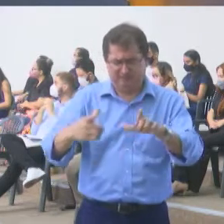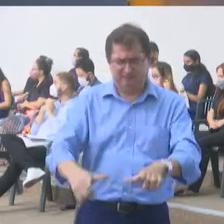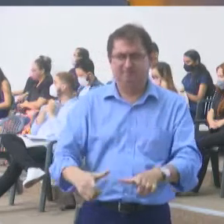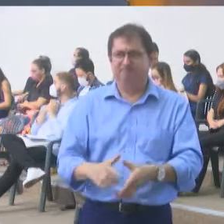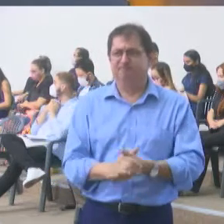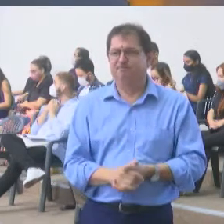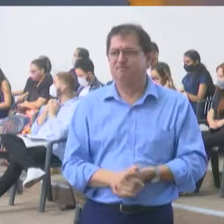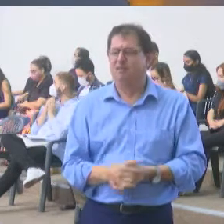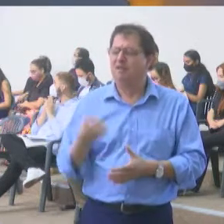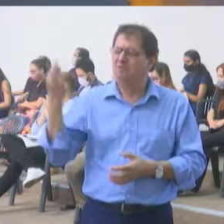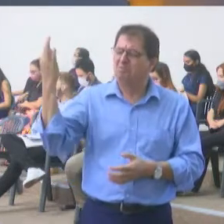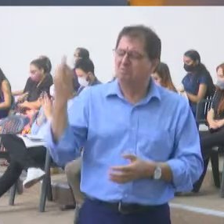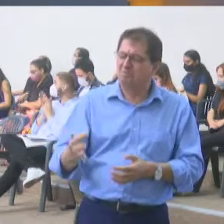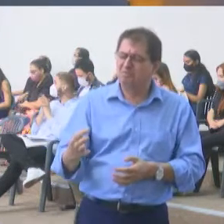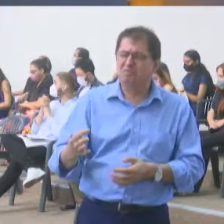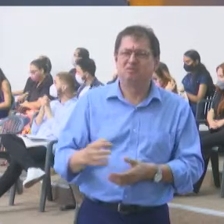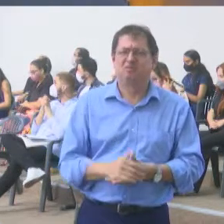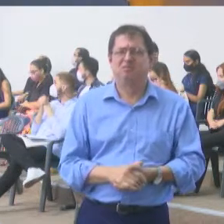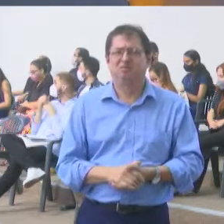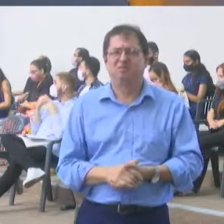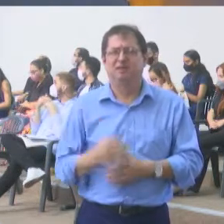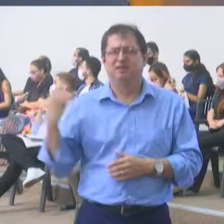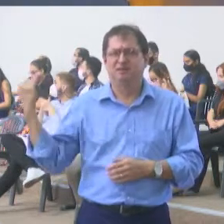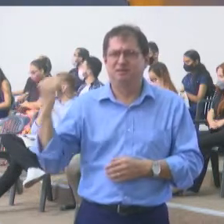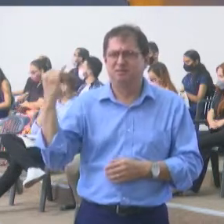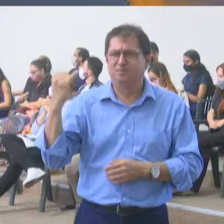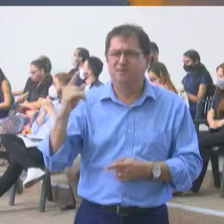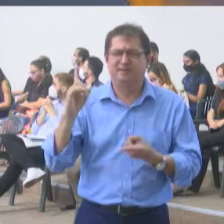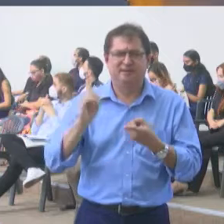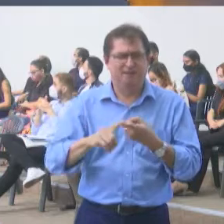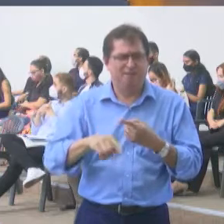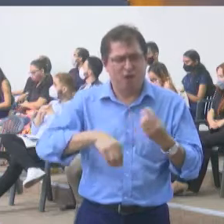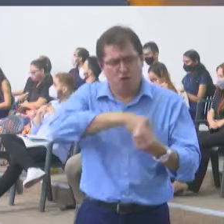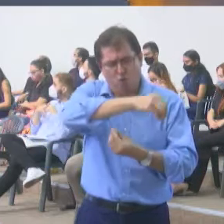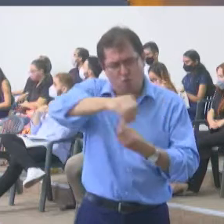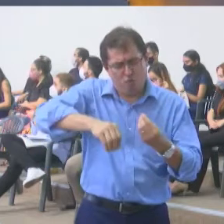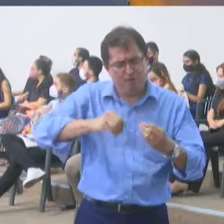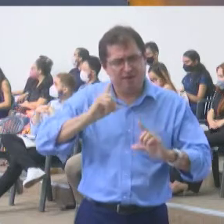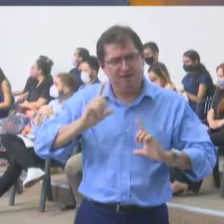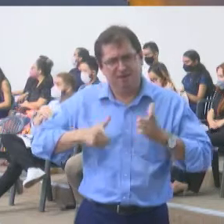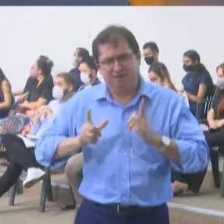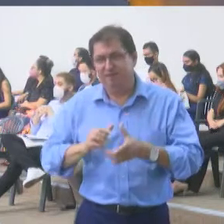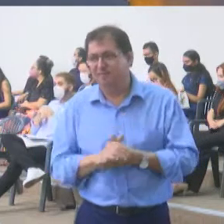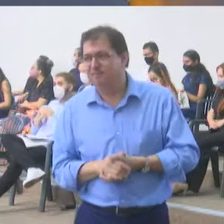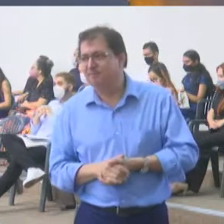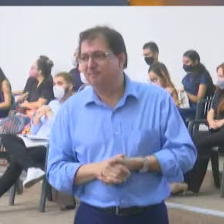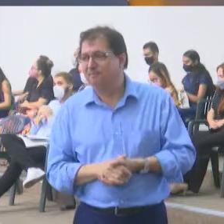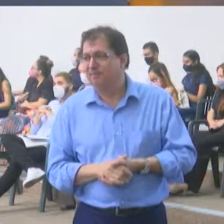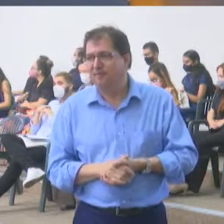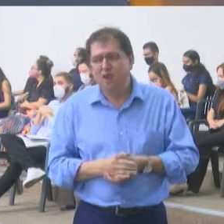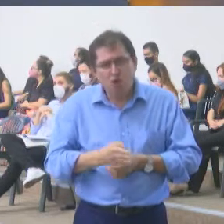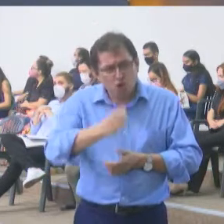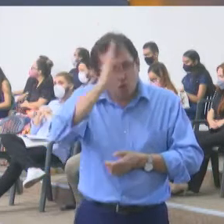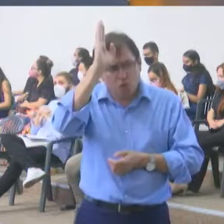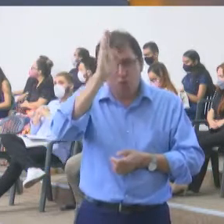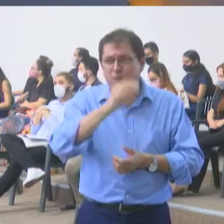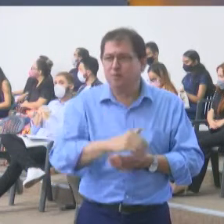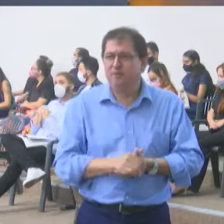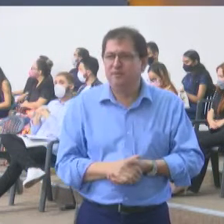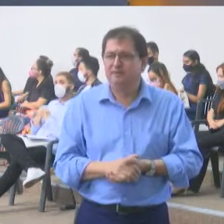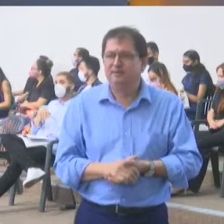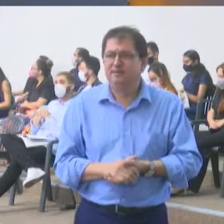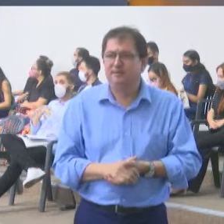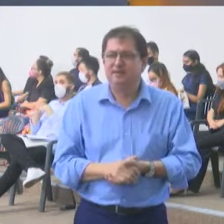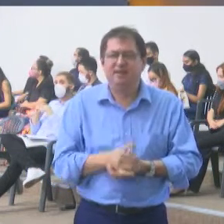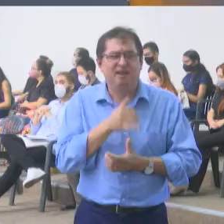se confirmava esses negócios em Israel. E lá em Deuteronômio, capítulo 25, também diz que além disso, caso alguém